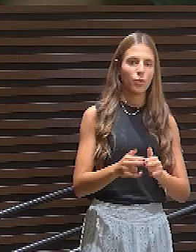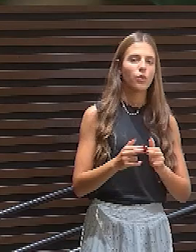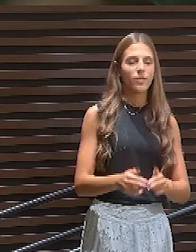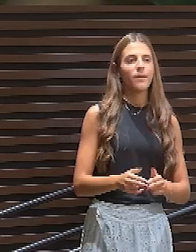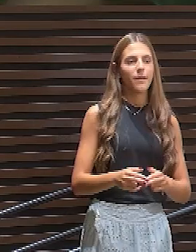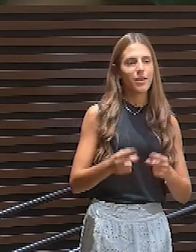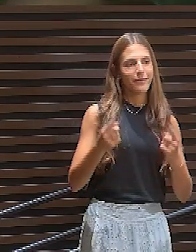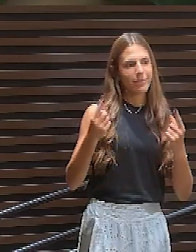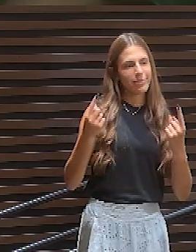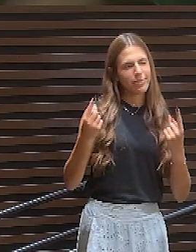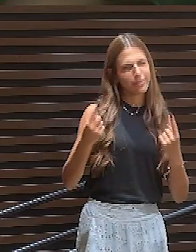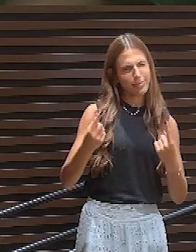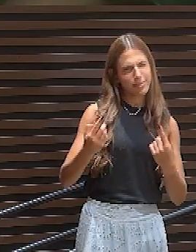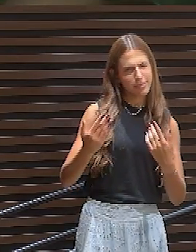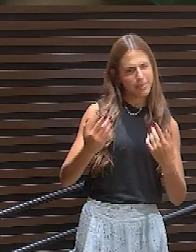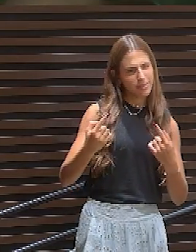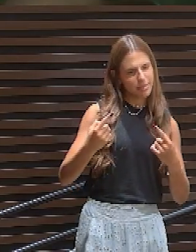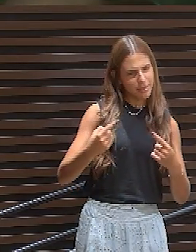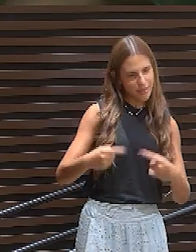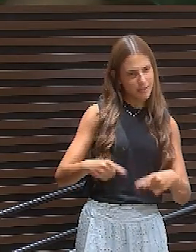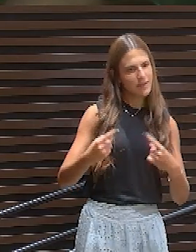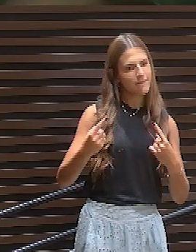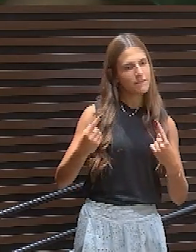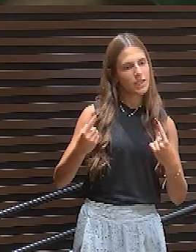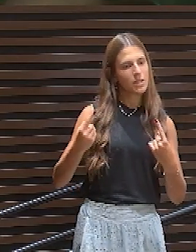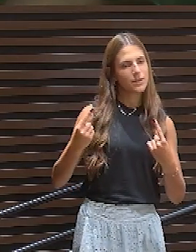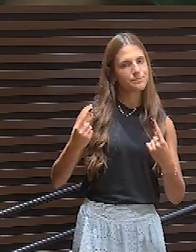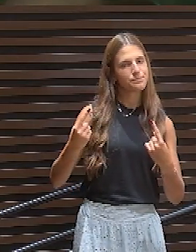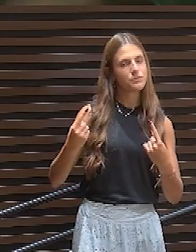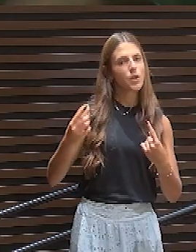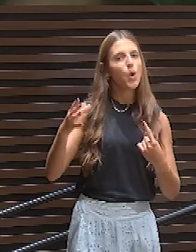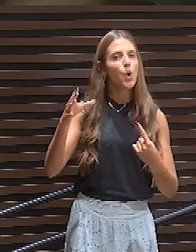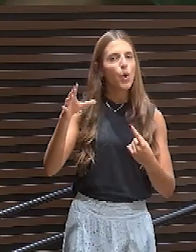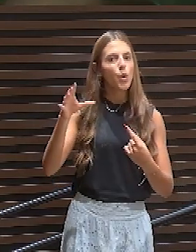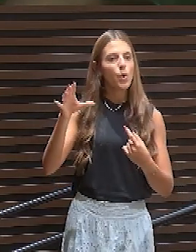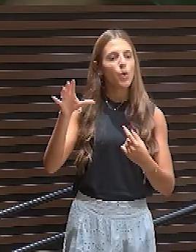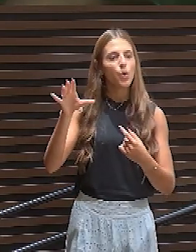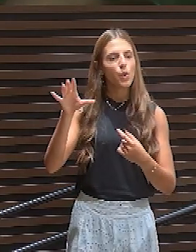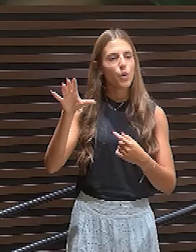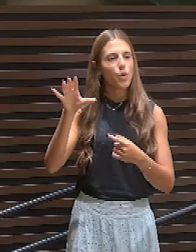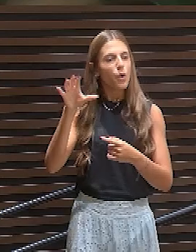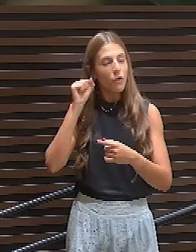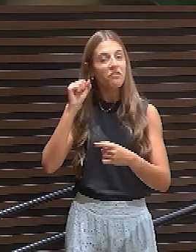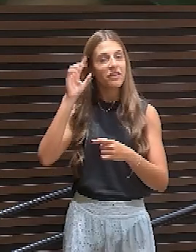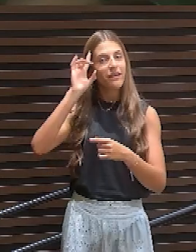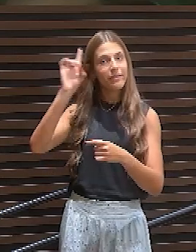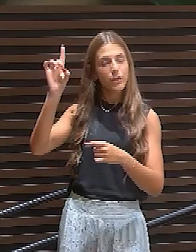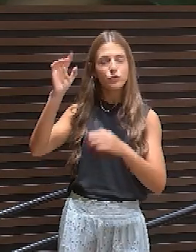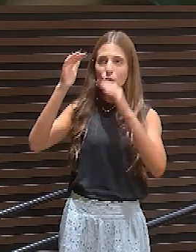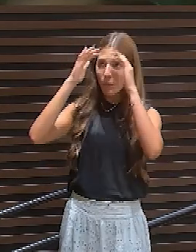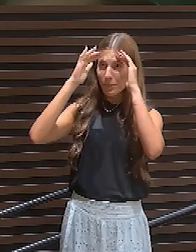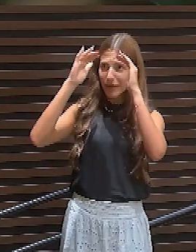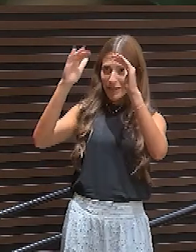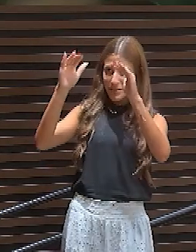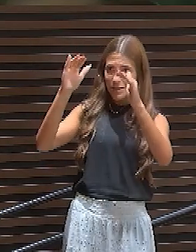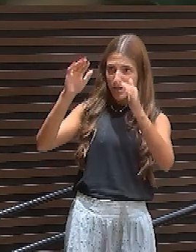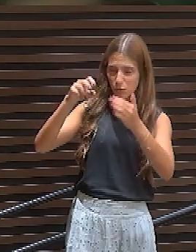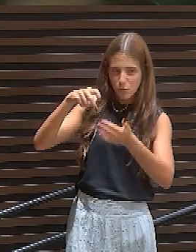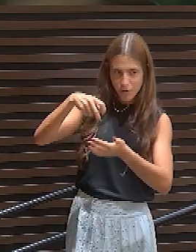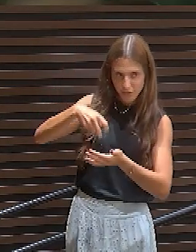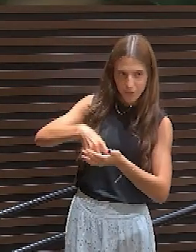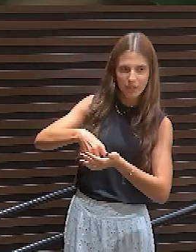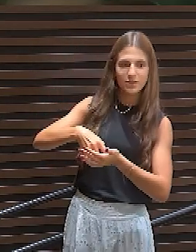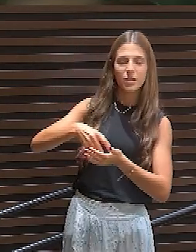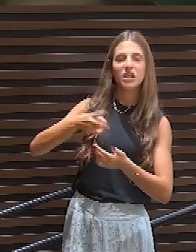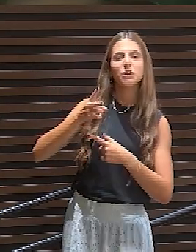desafia o ouvir a Deus, o obedecer com reverência e o perseverar